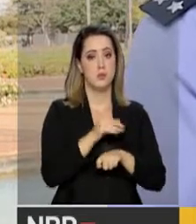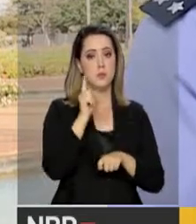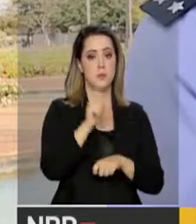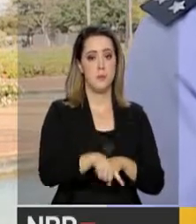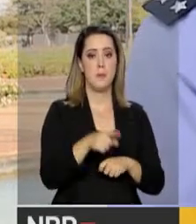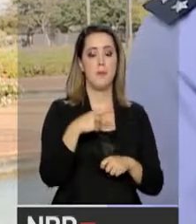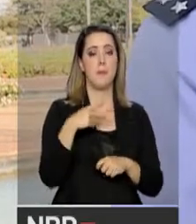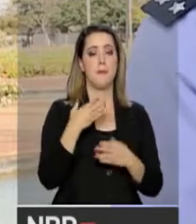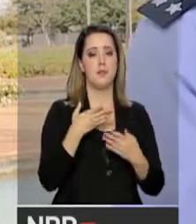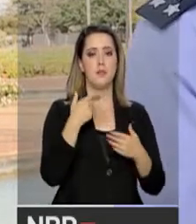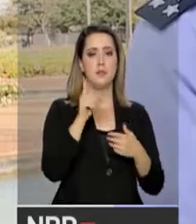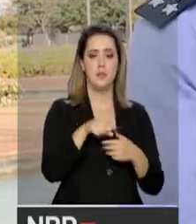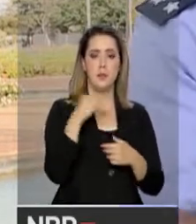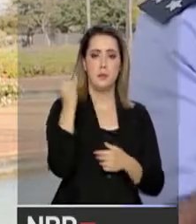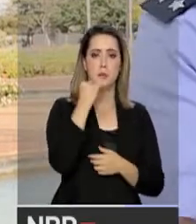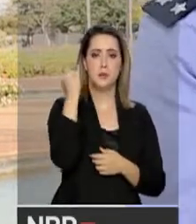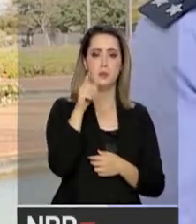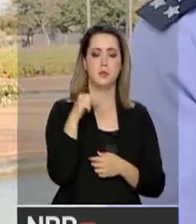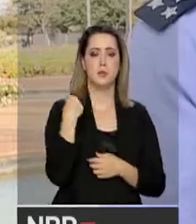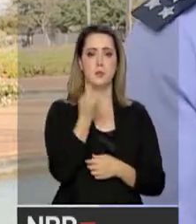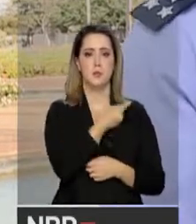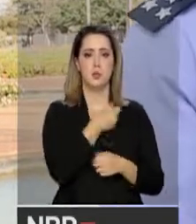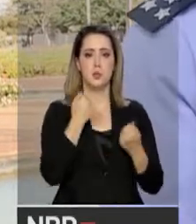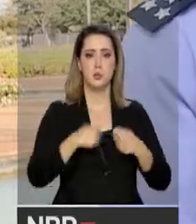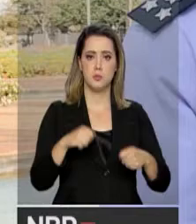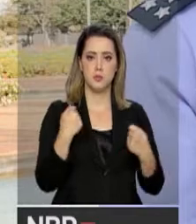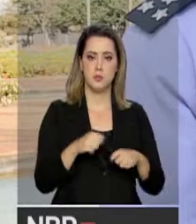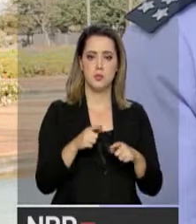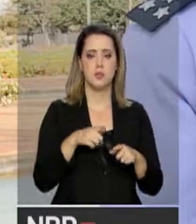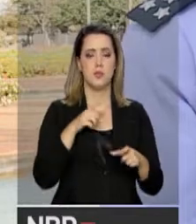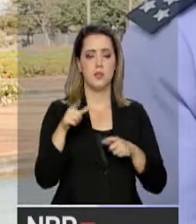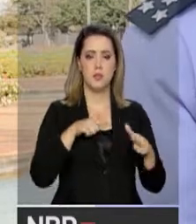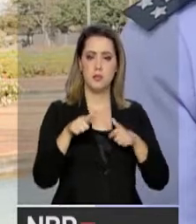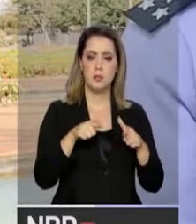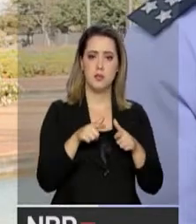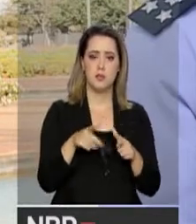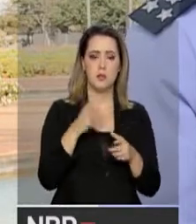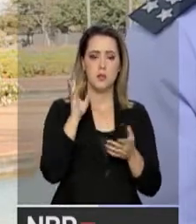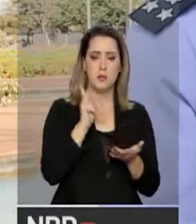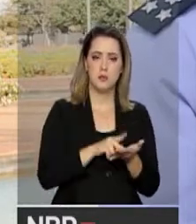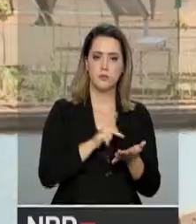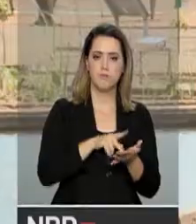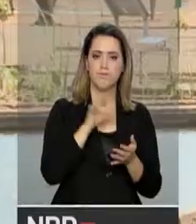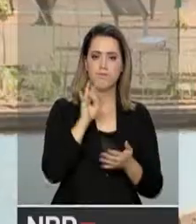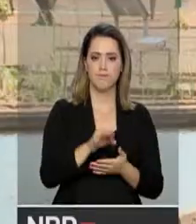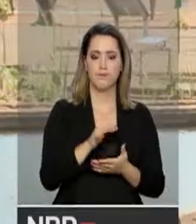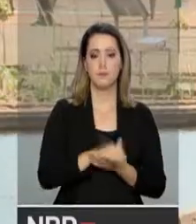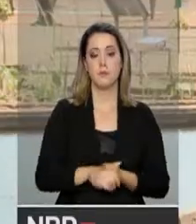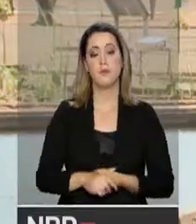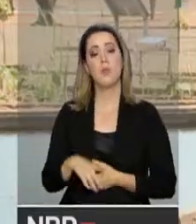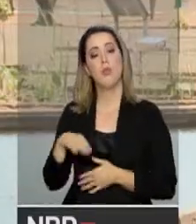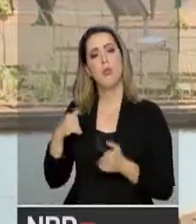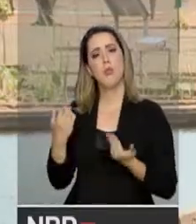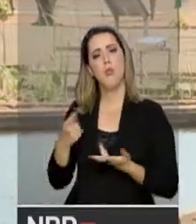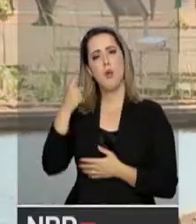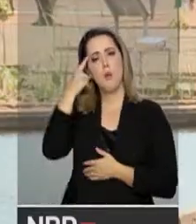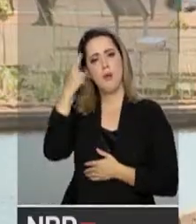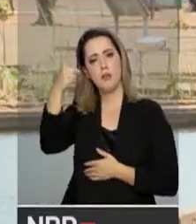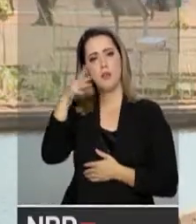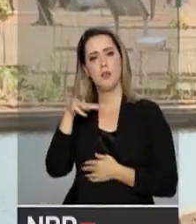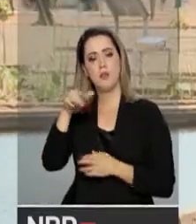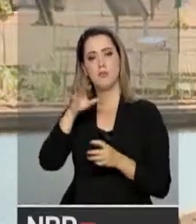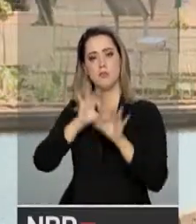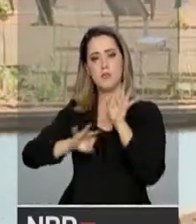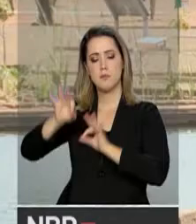fazemos, ele se torna muito importante para quando precisarmos agir na realidade da ação. Então a ideia de todo esse